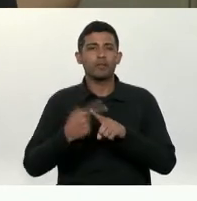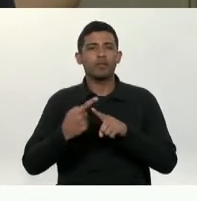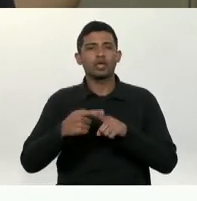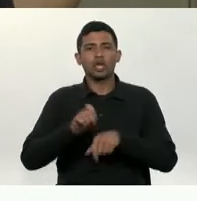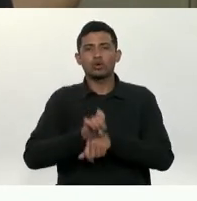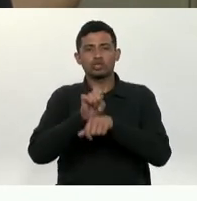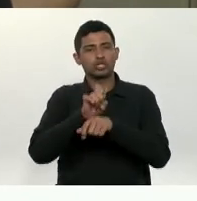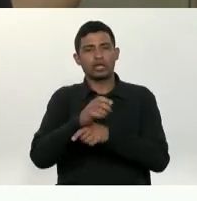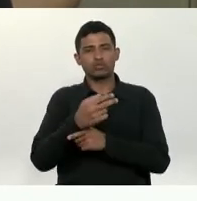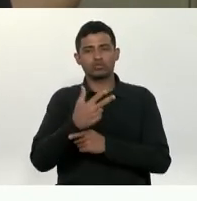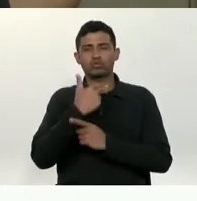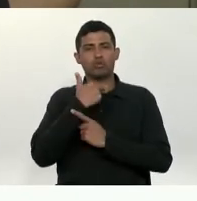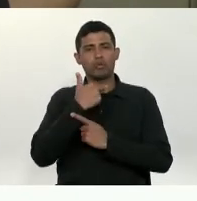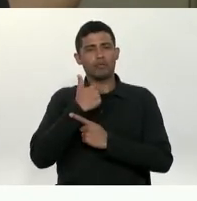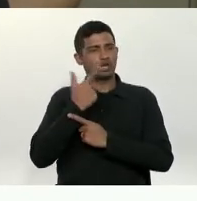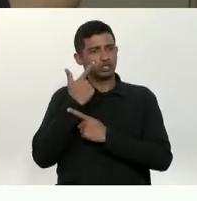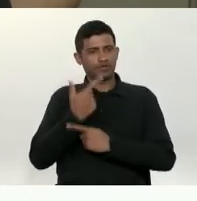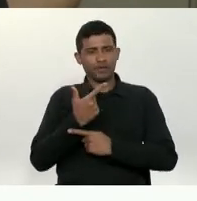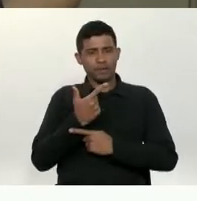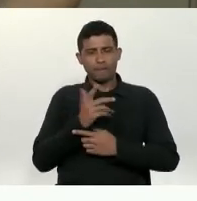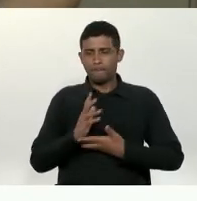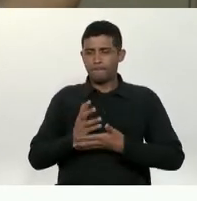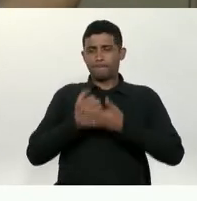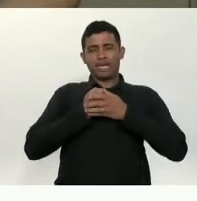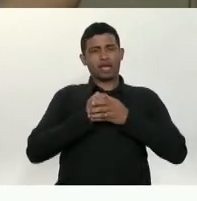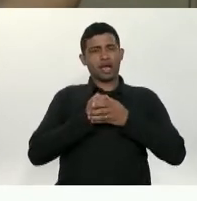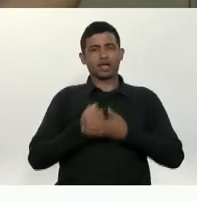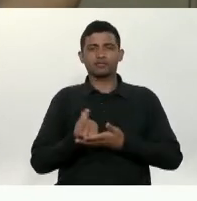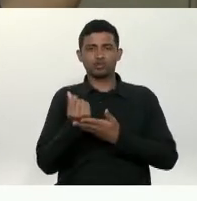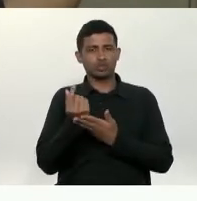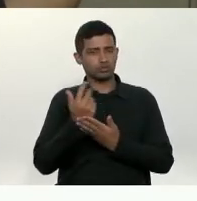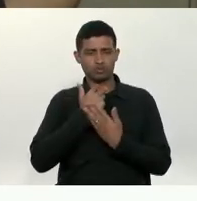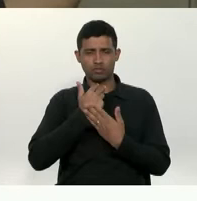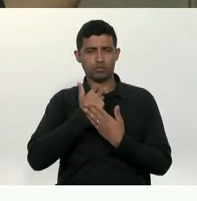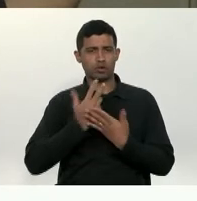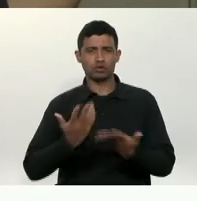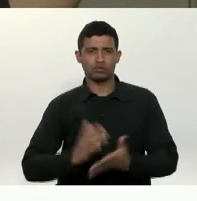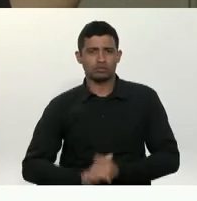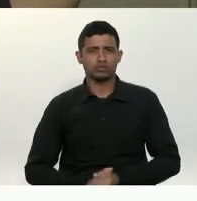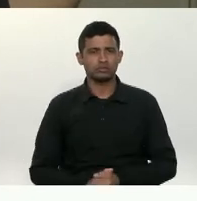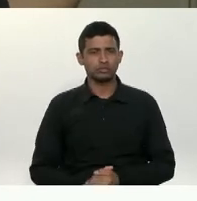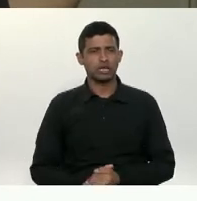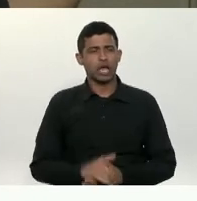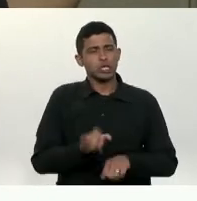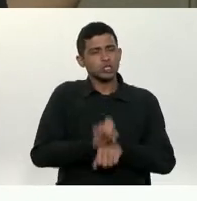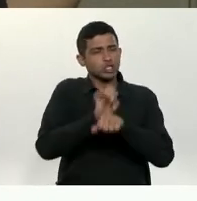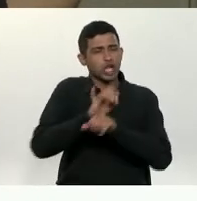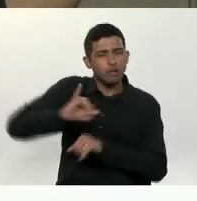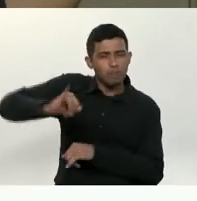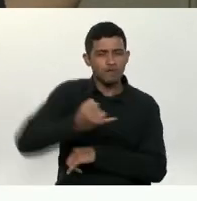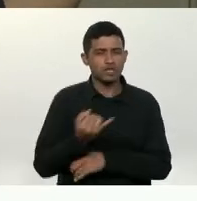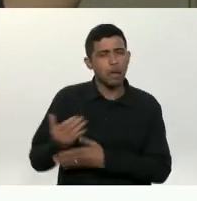pode se locupletar desse dinheiro. Não pode o Estado enriquecer-se